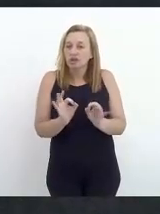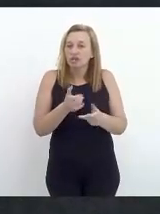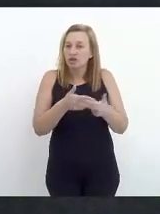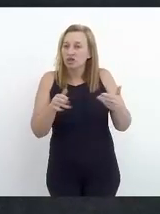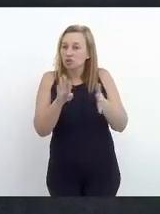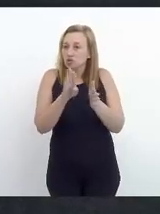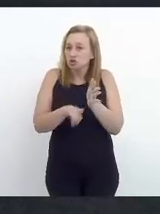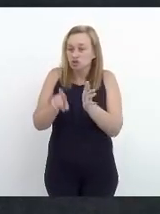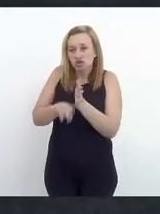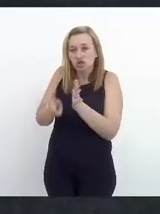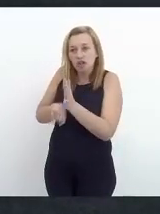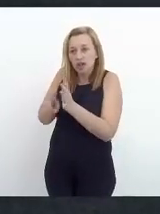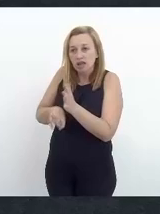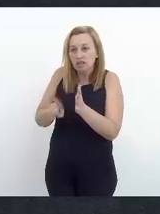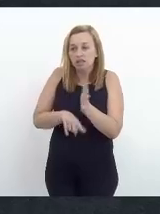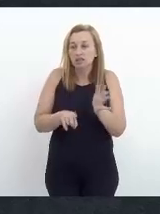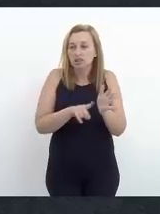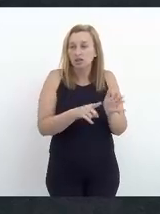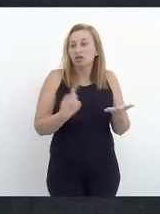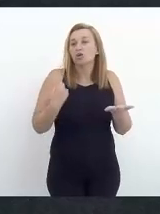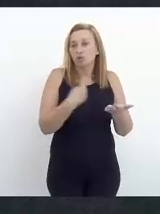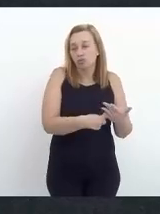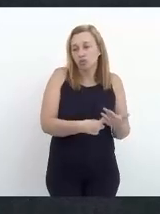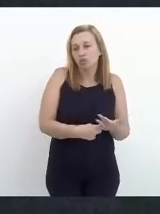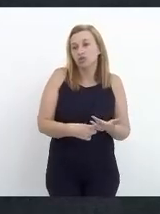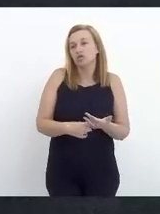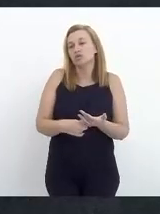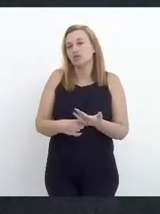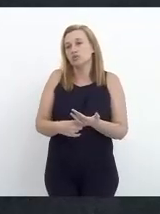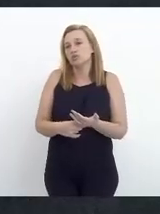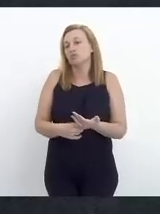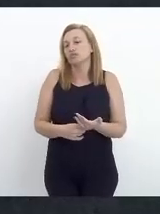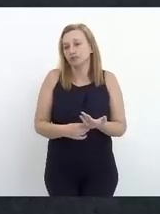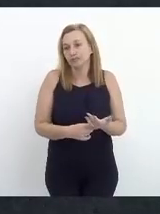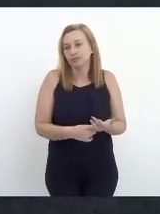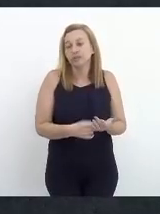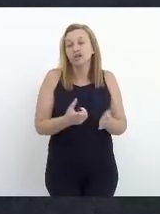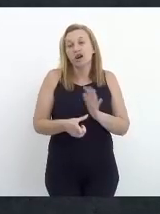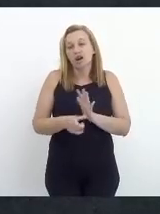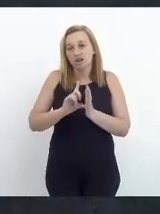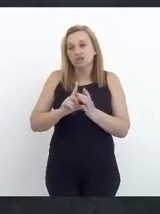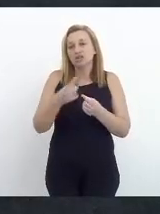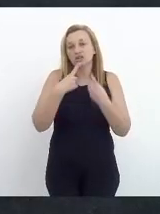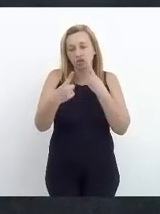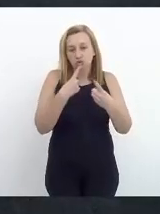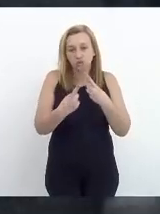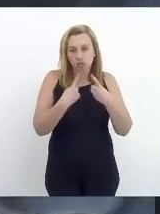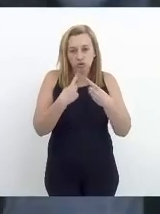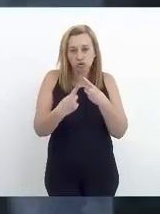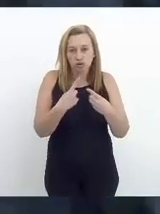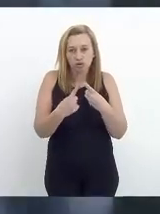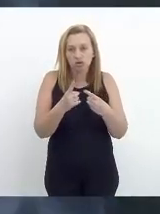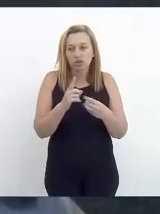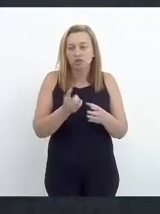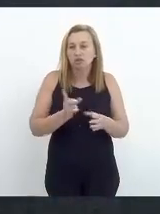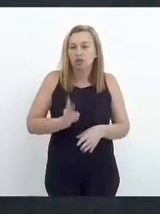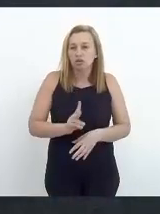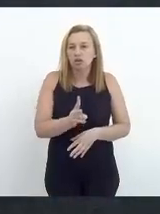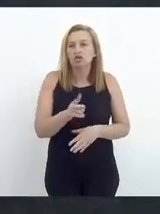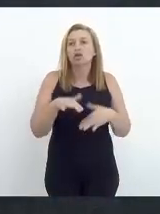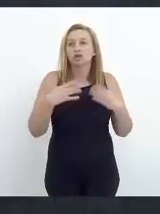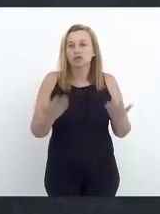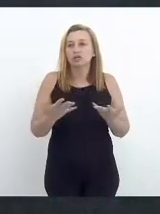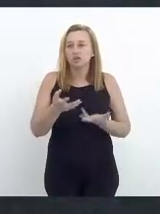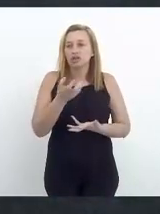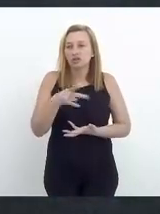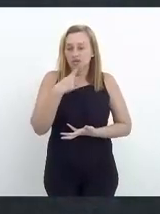sendo retiradas e vários compromissos que o Parlamento assumiu antes de começar as discussões estão sendo mantidos. Então, queria dar